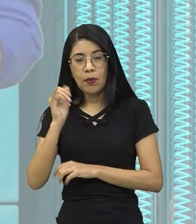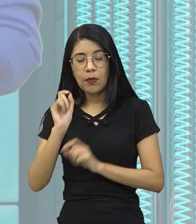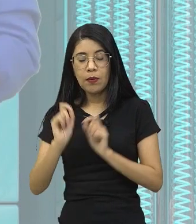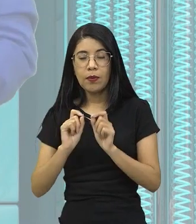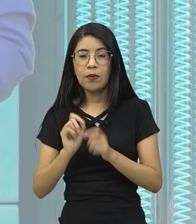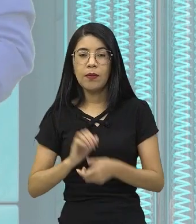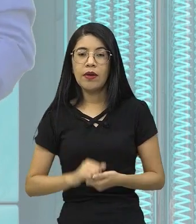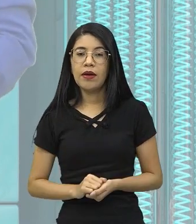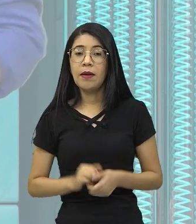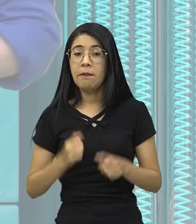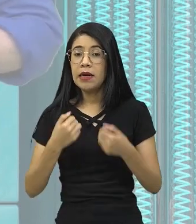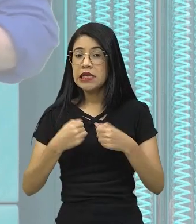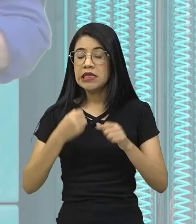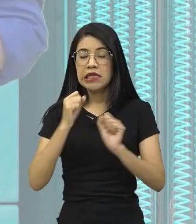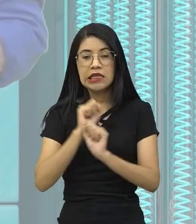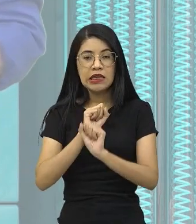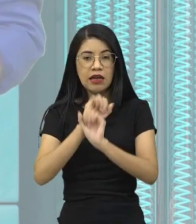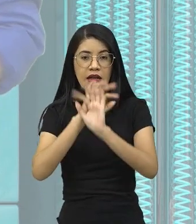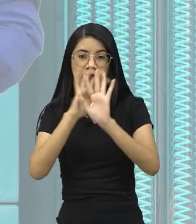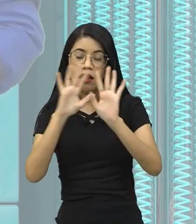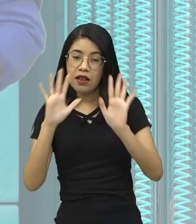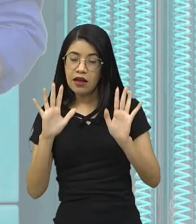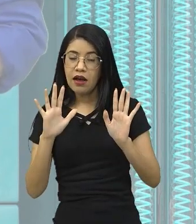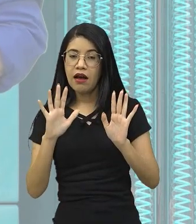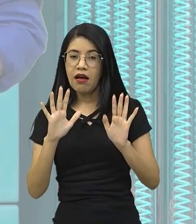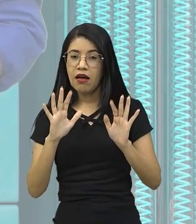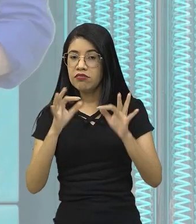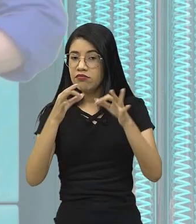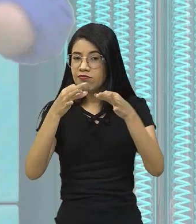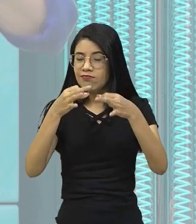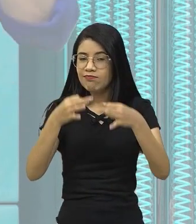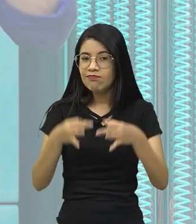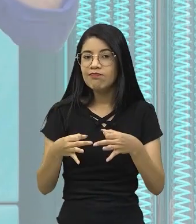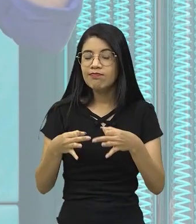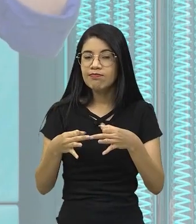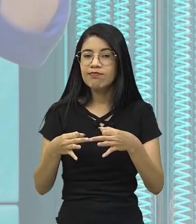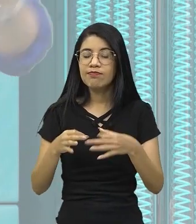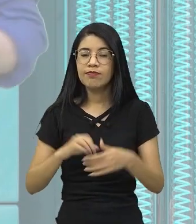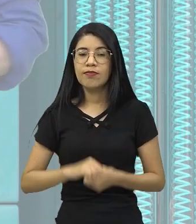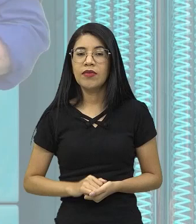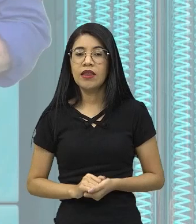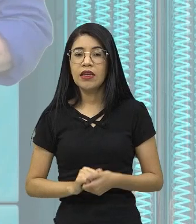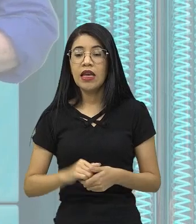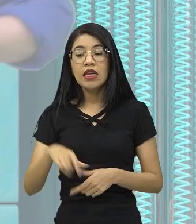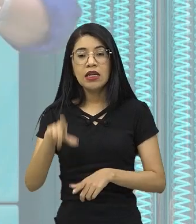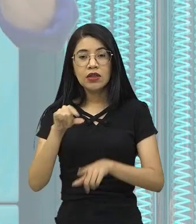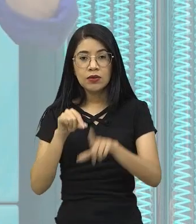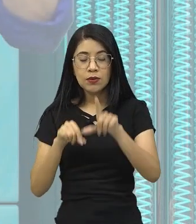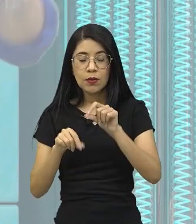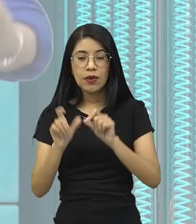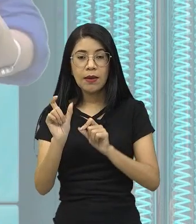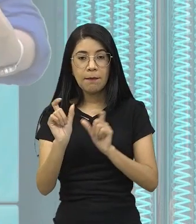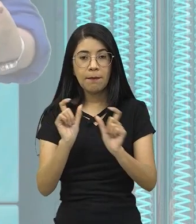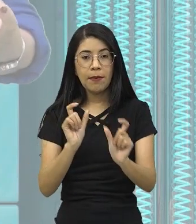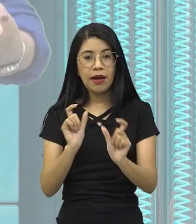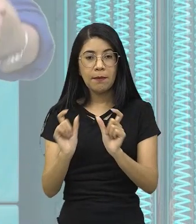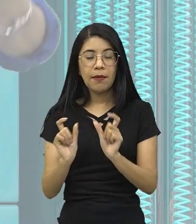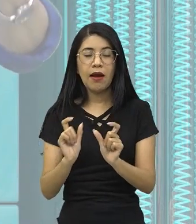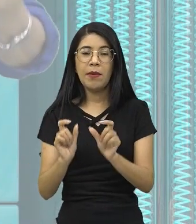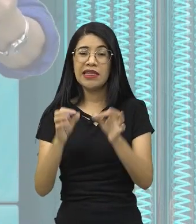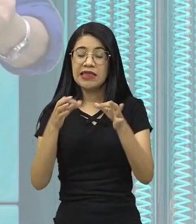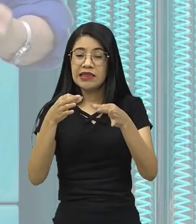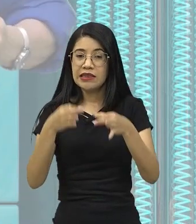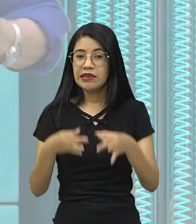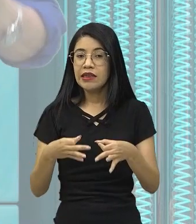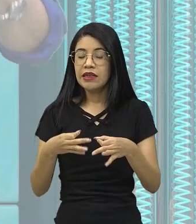ser muito claro, muito preciso. A escolha das palavras são precisas.